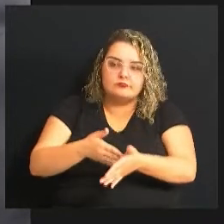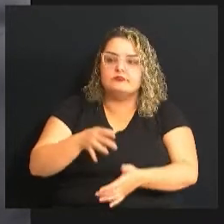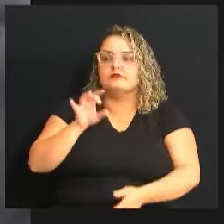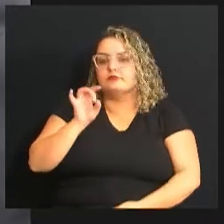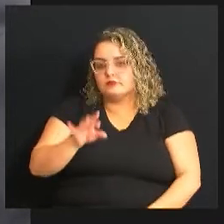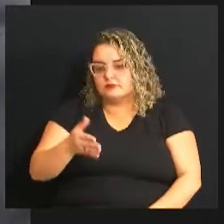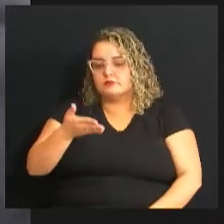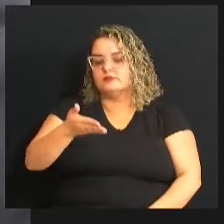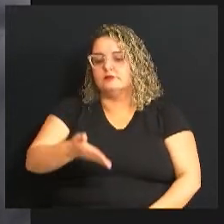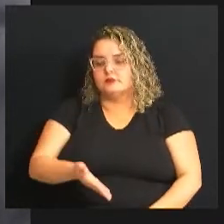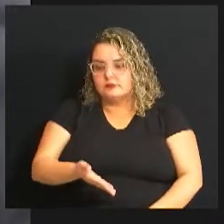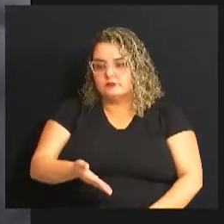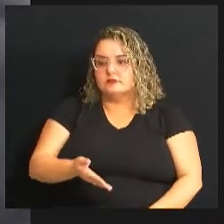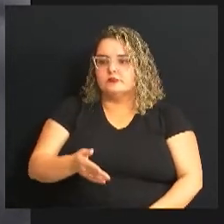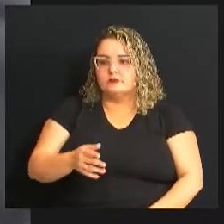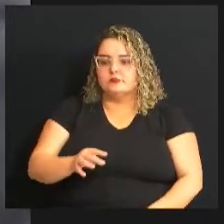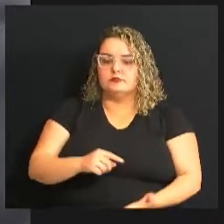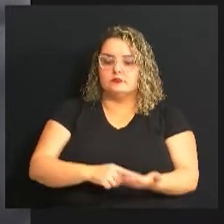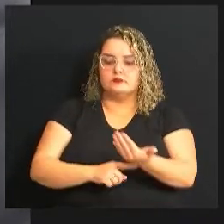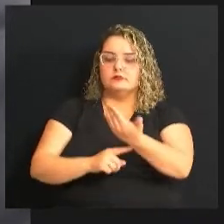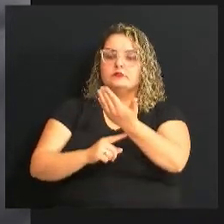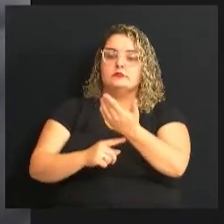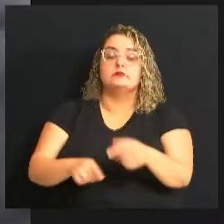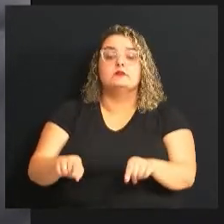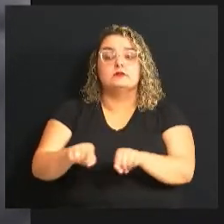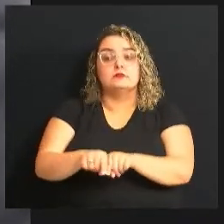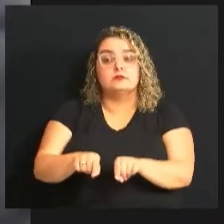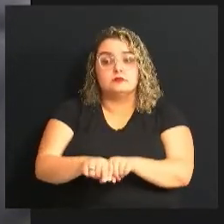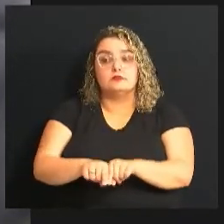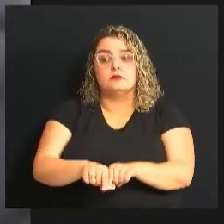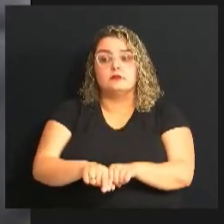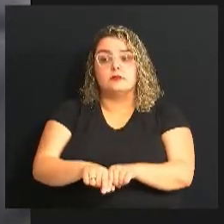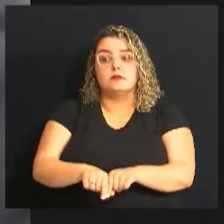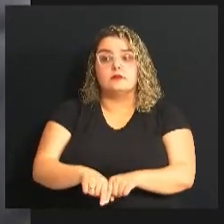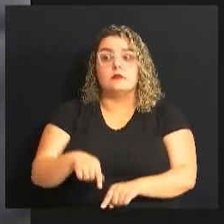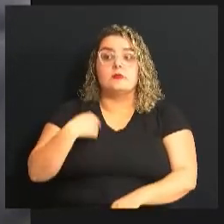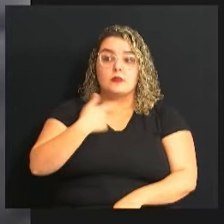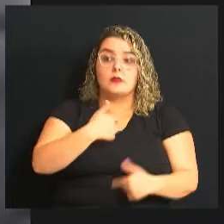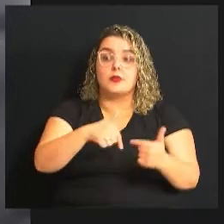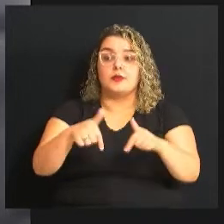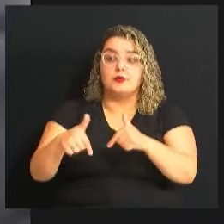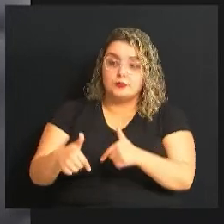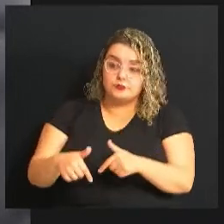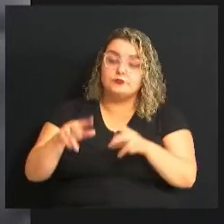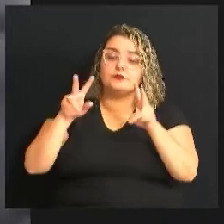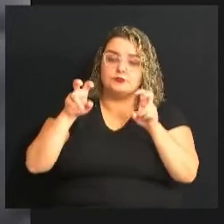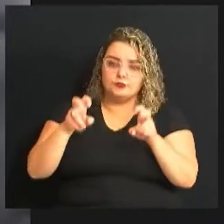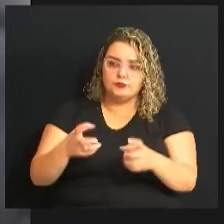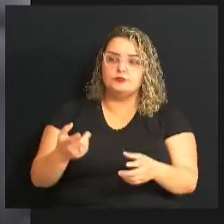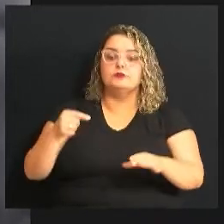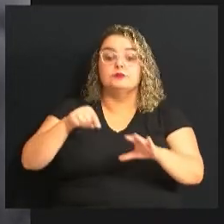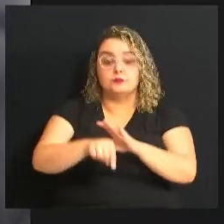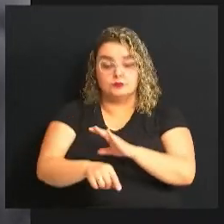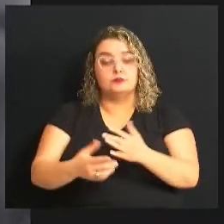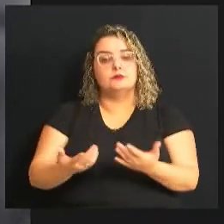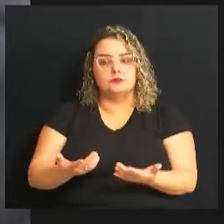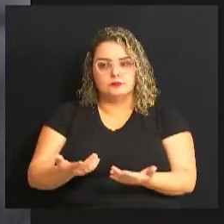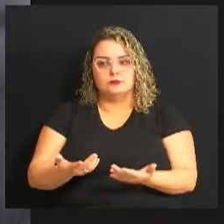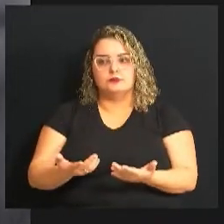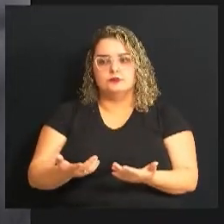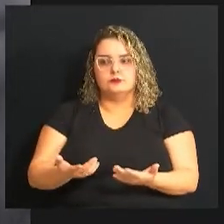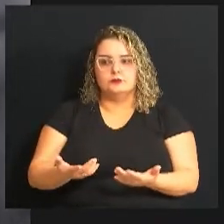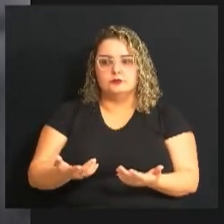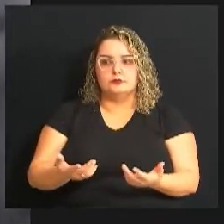ao aspecto tecnológico, mas está também, nós vamos trabalhar esse tema com profundidade, no aspecto